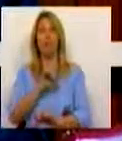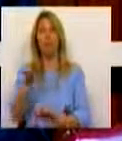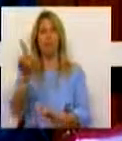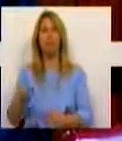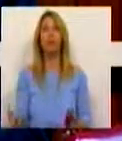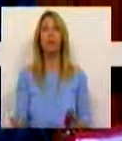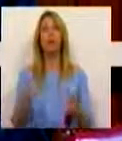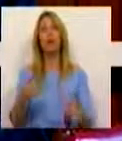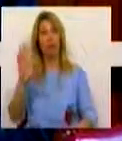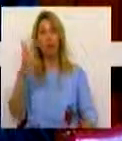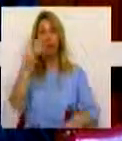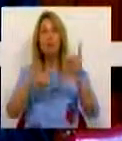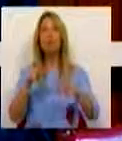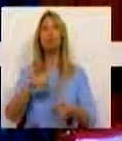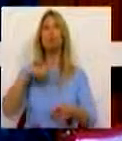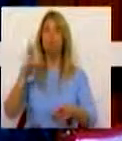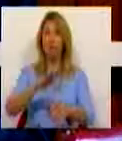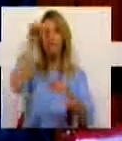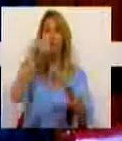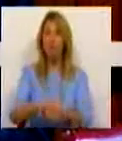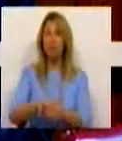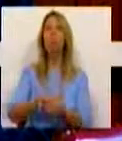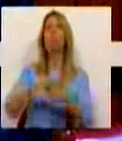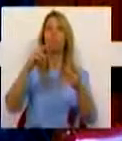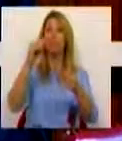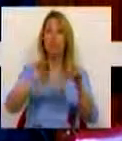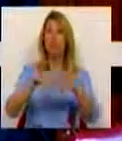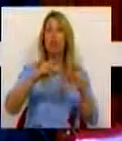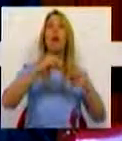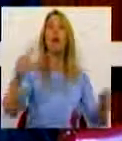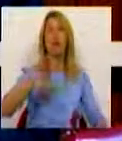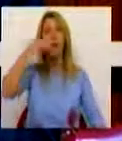quando votarem nas eleições autárquicas, não se vão esquecer daquilo que lhes querem